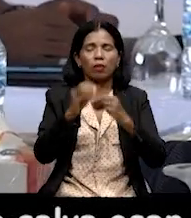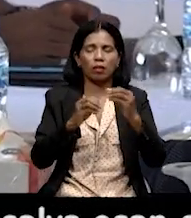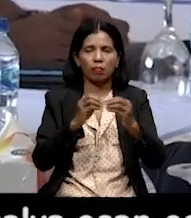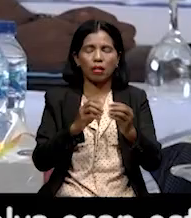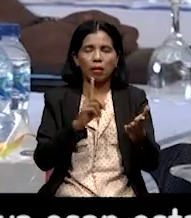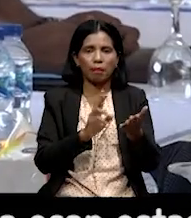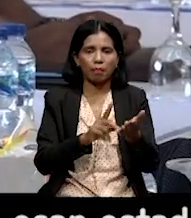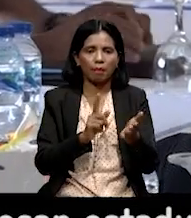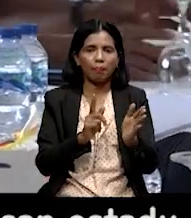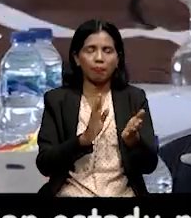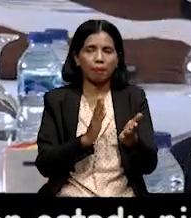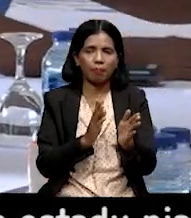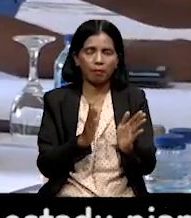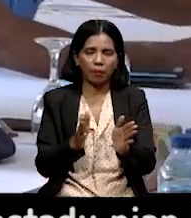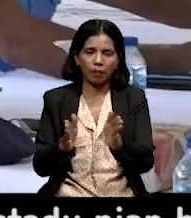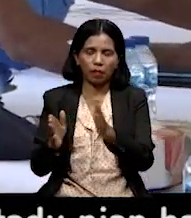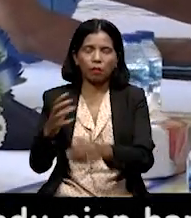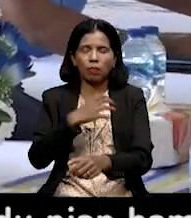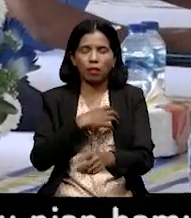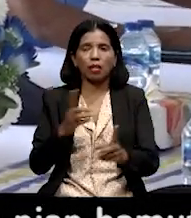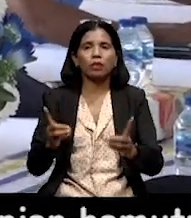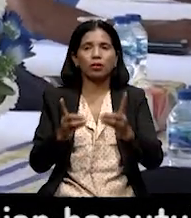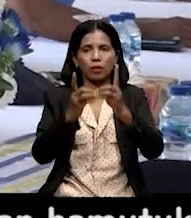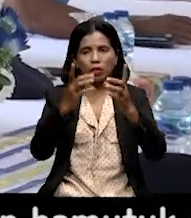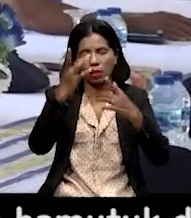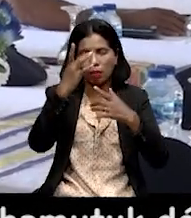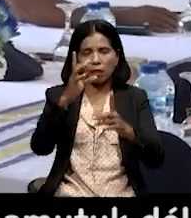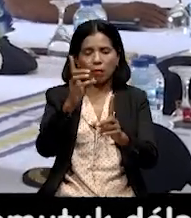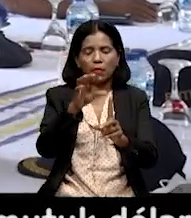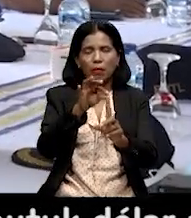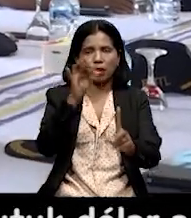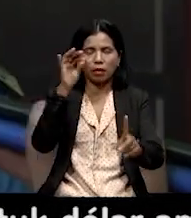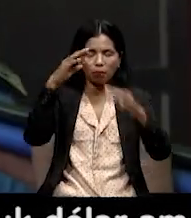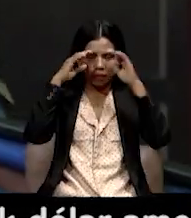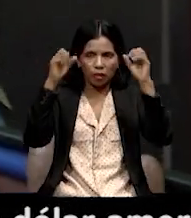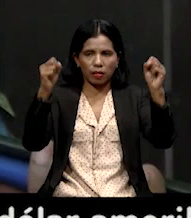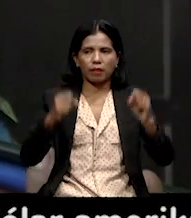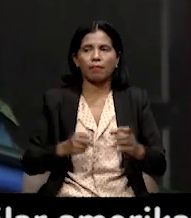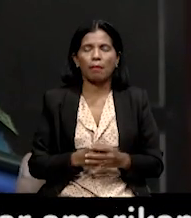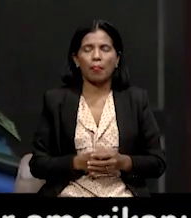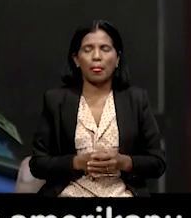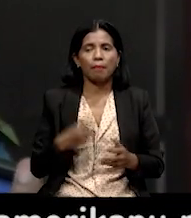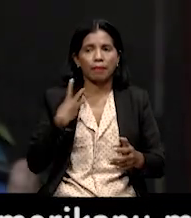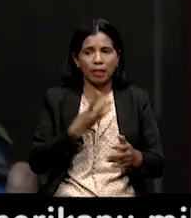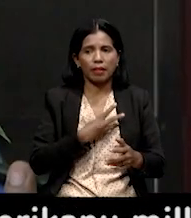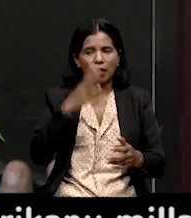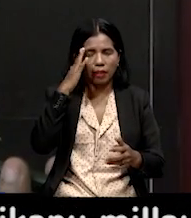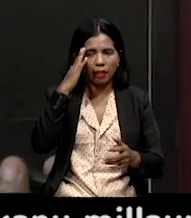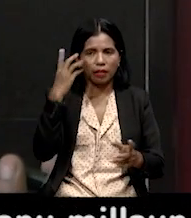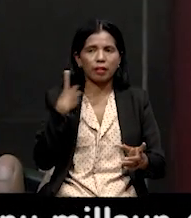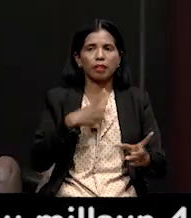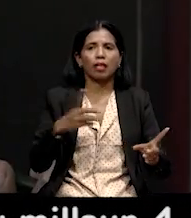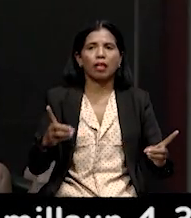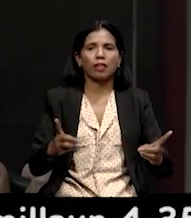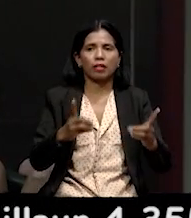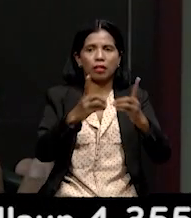Nian, a sua eleição presidencial e a TINANEM. Ita tene kata korosan dau ki ya suta sang wida nebe maka ita tua sor maka tu